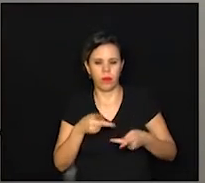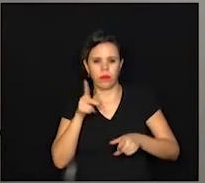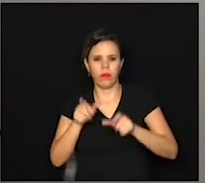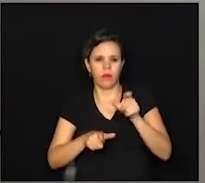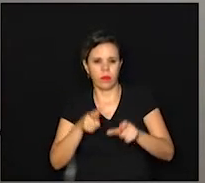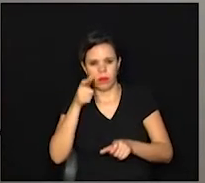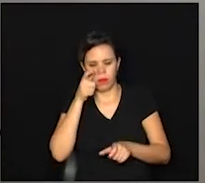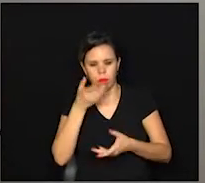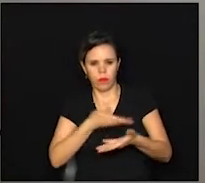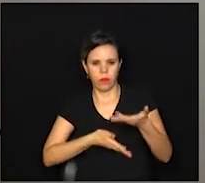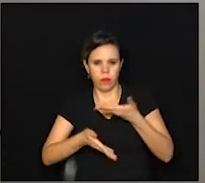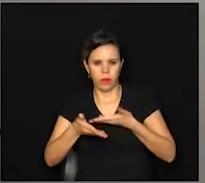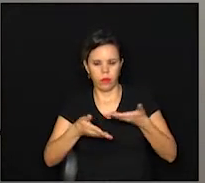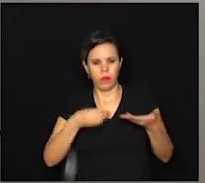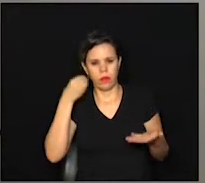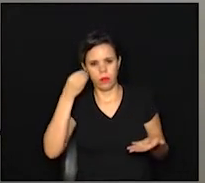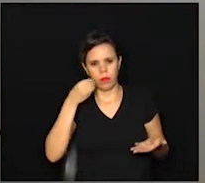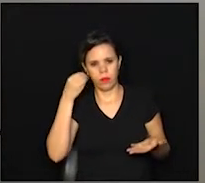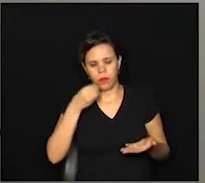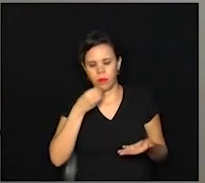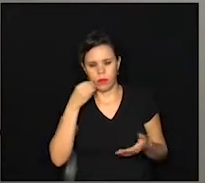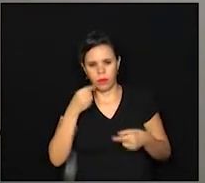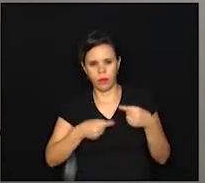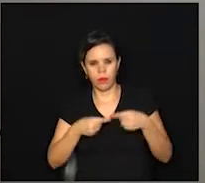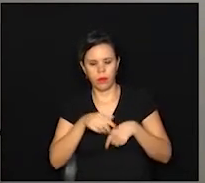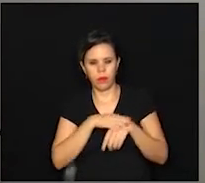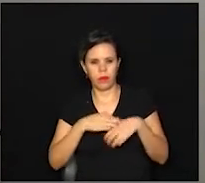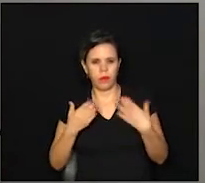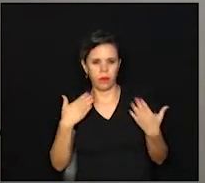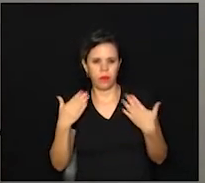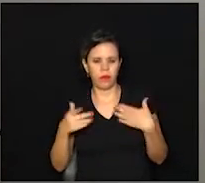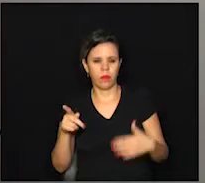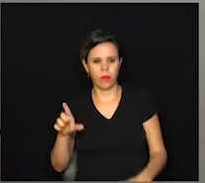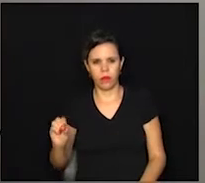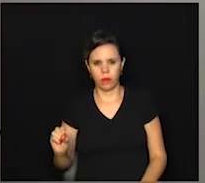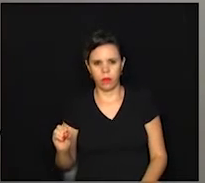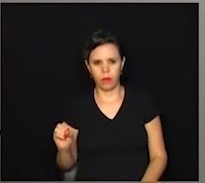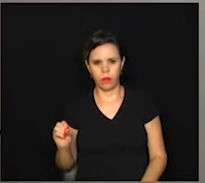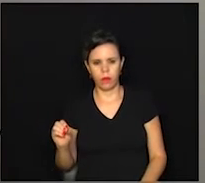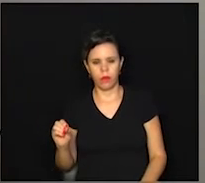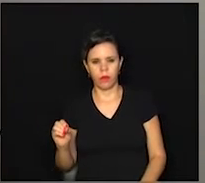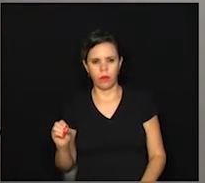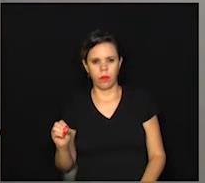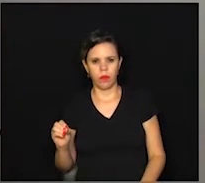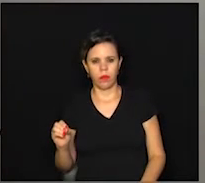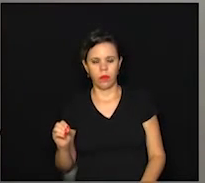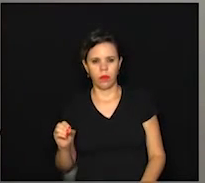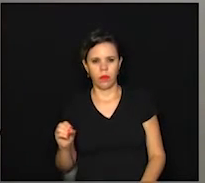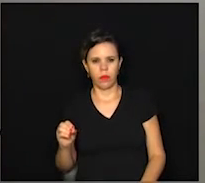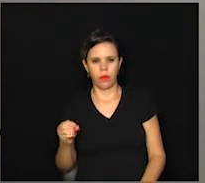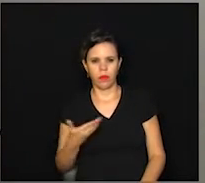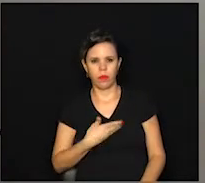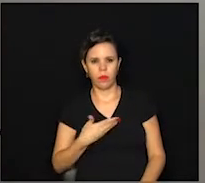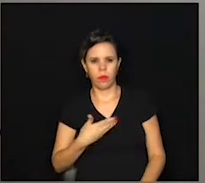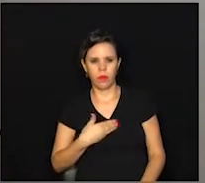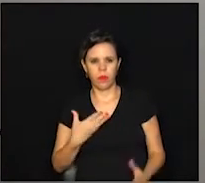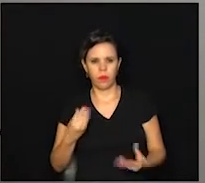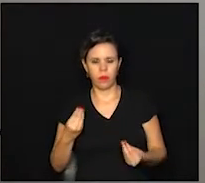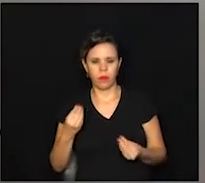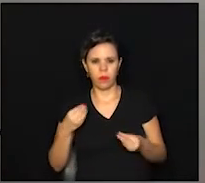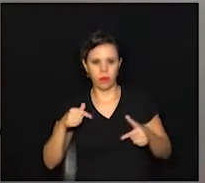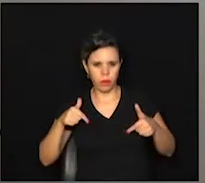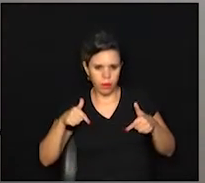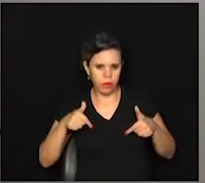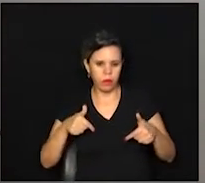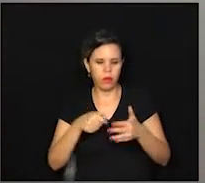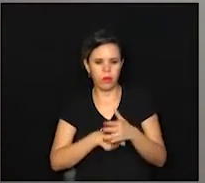para compartilhar com a gente o debate, o Paulo Mariante, companheiro de muitas batalhas,